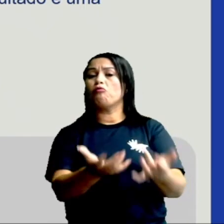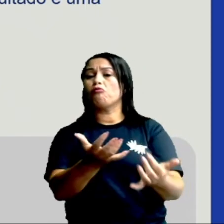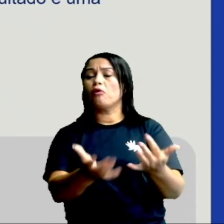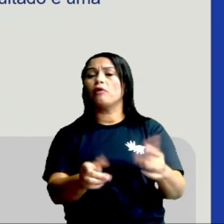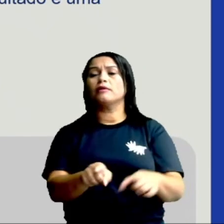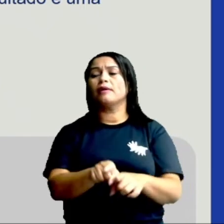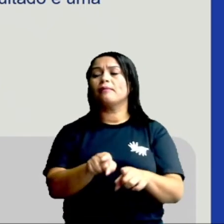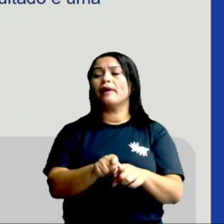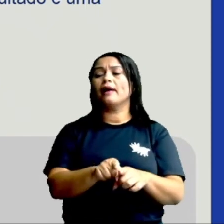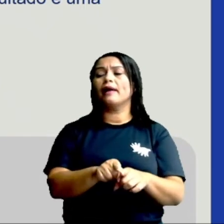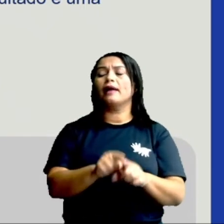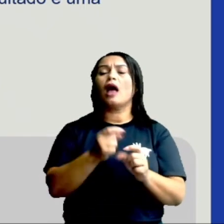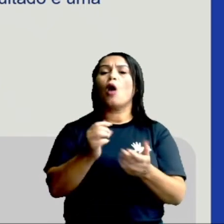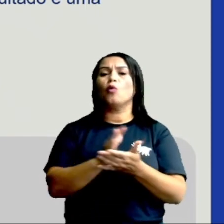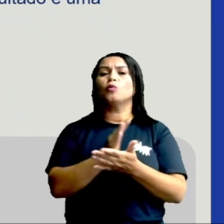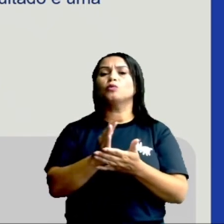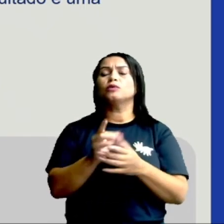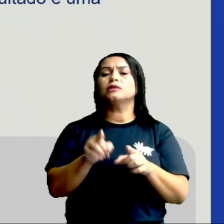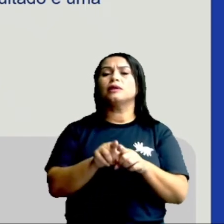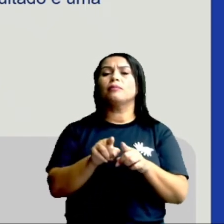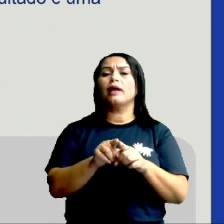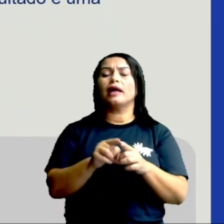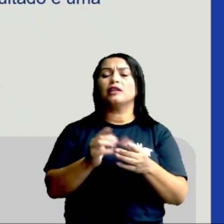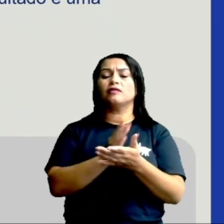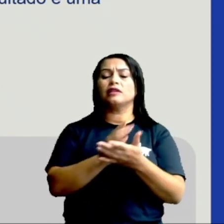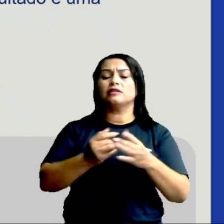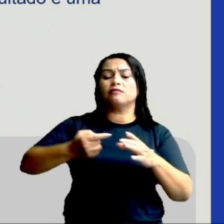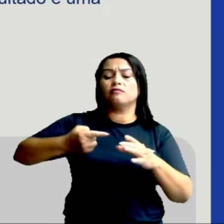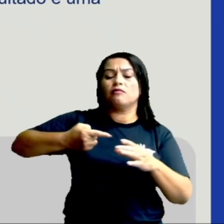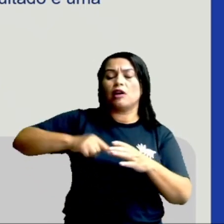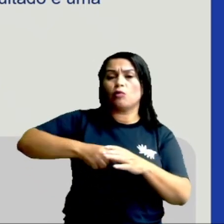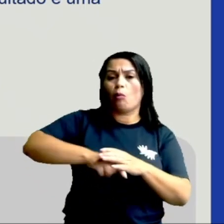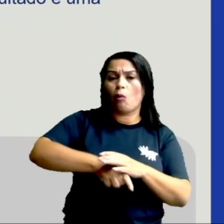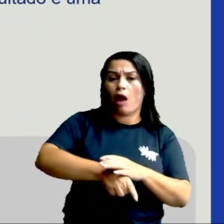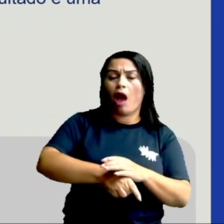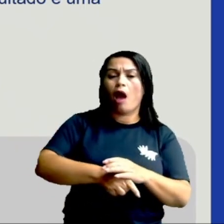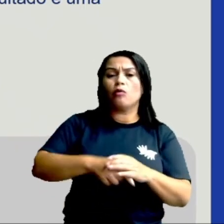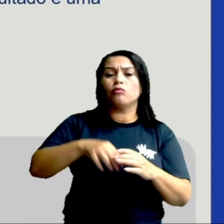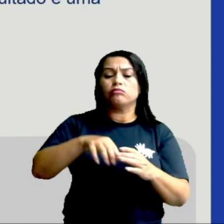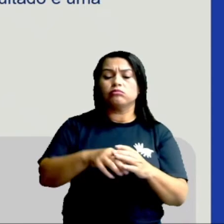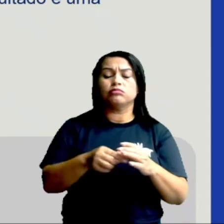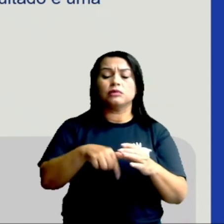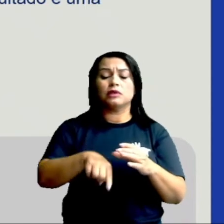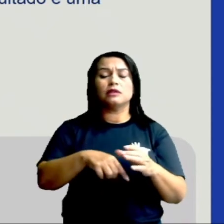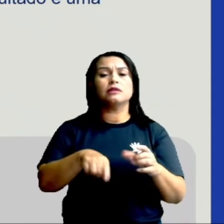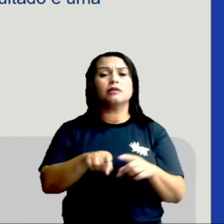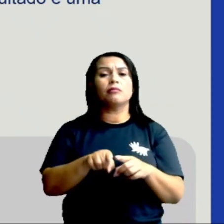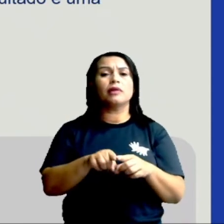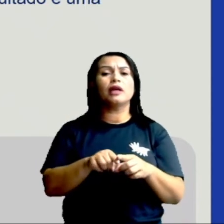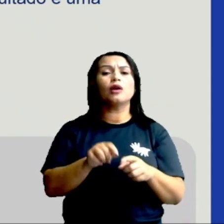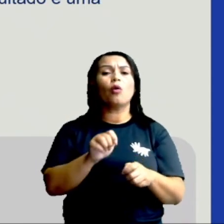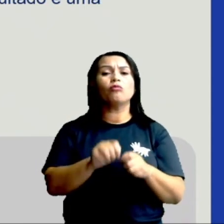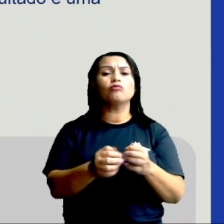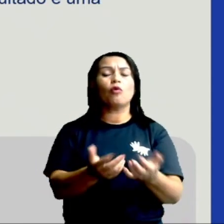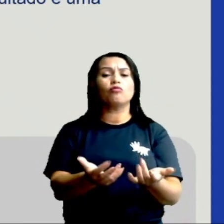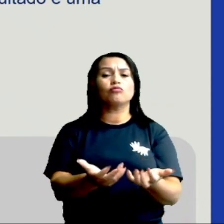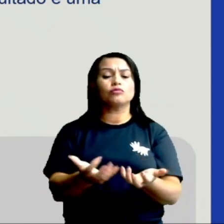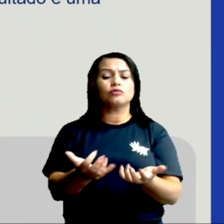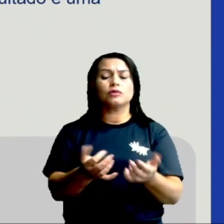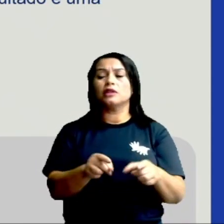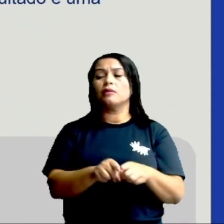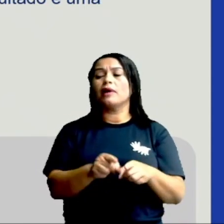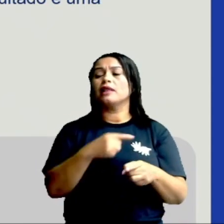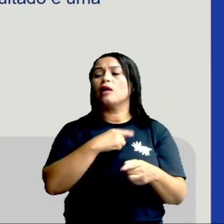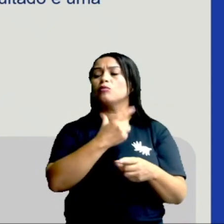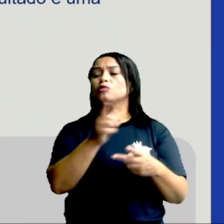preparo conhecido como fogo de chão. Eles fazem um buraco e fazem esse churrasco no próprio chão. Temos também